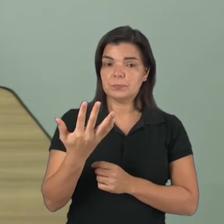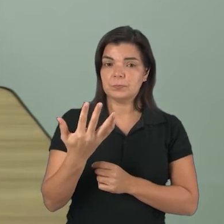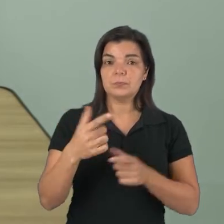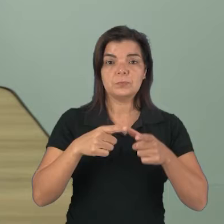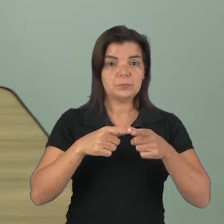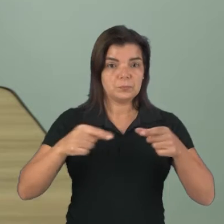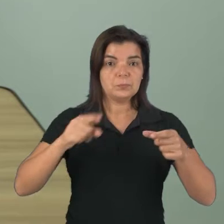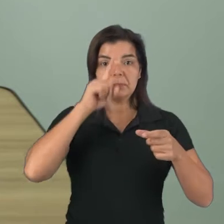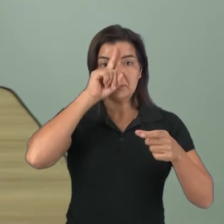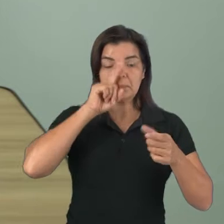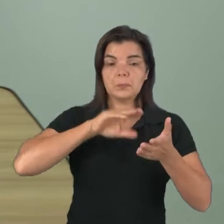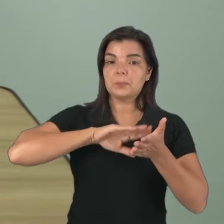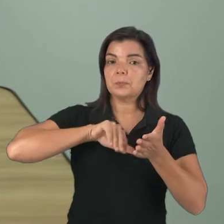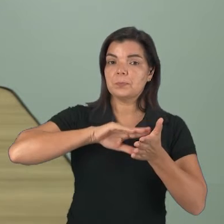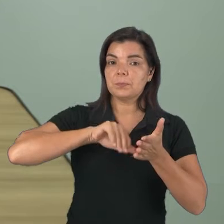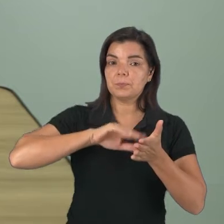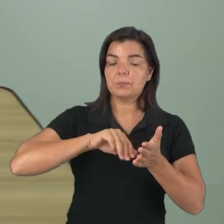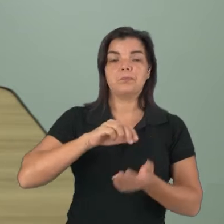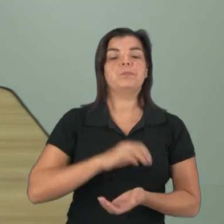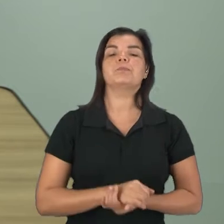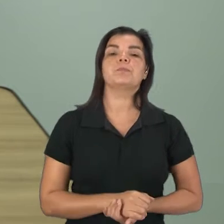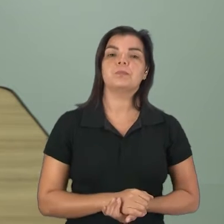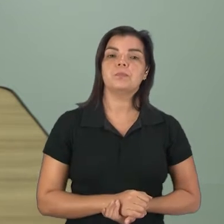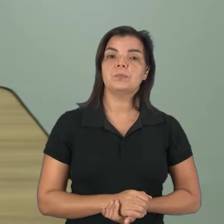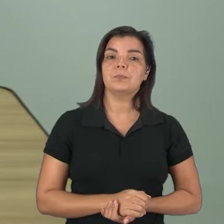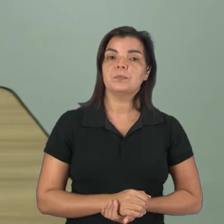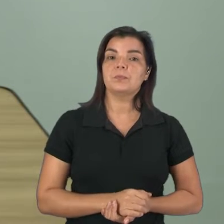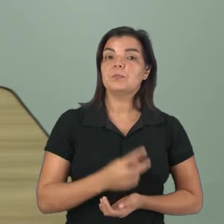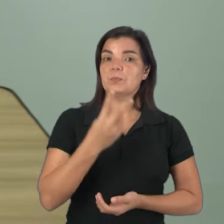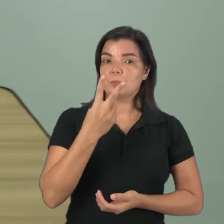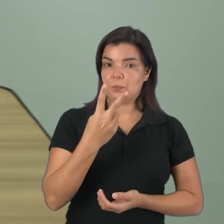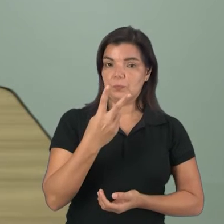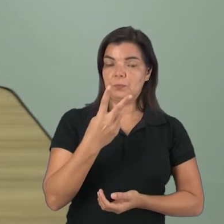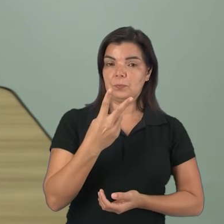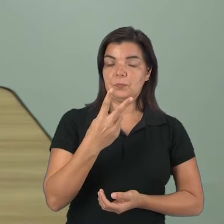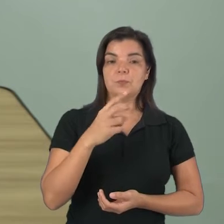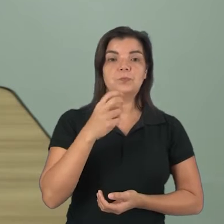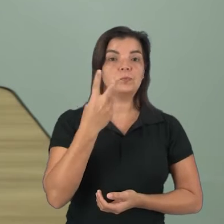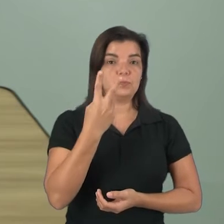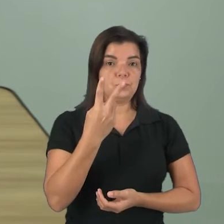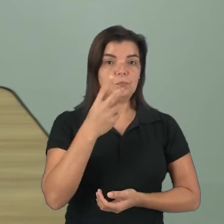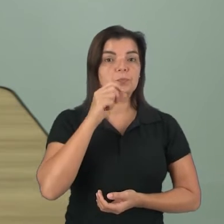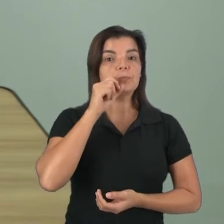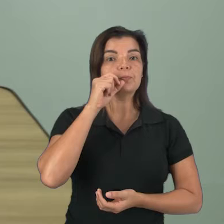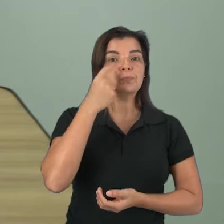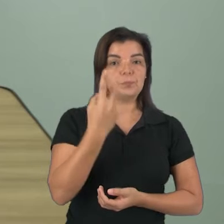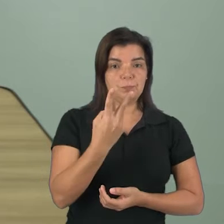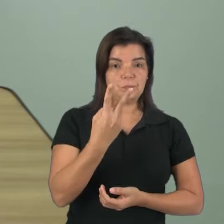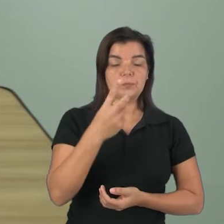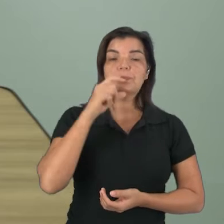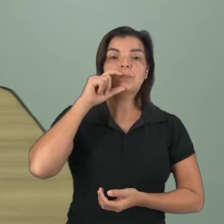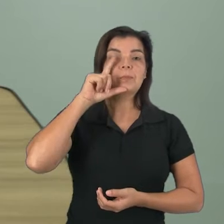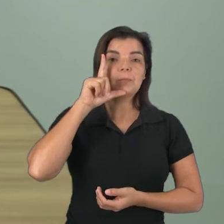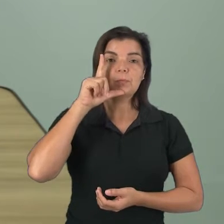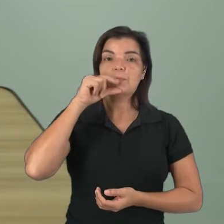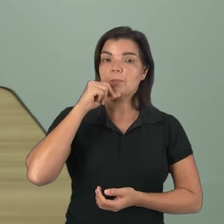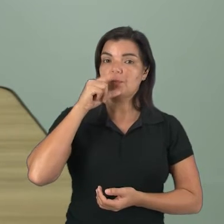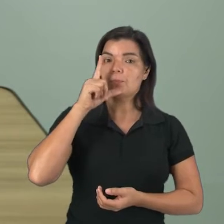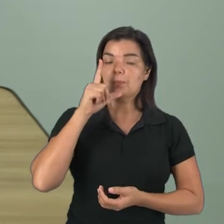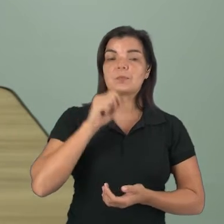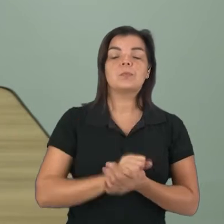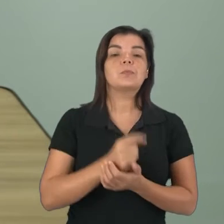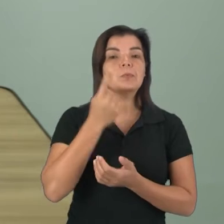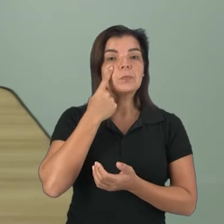manual vamos contar mamão dois sons abrirmos nossa boca duas vezes então agora nós vamos